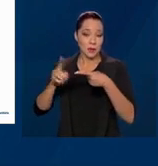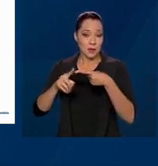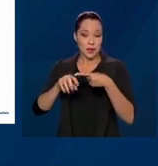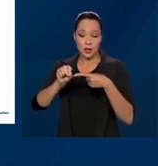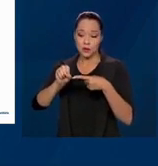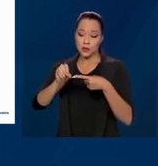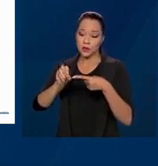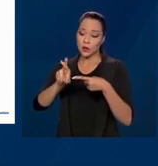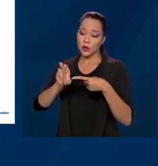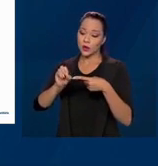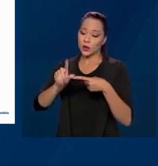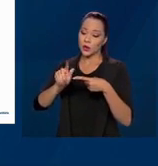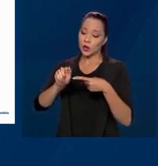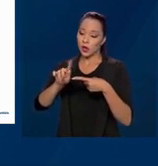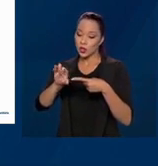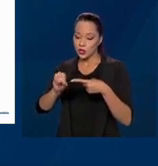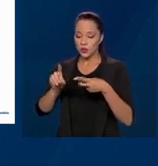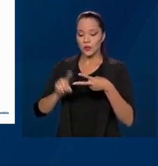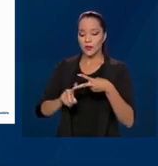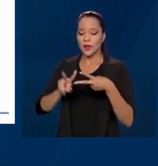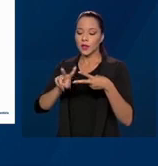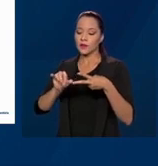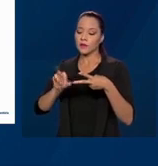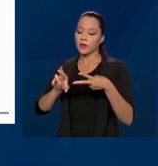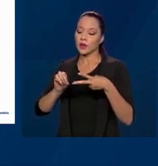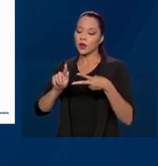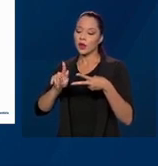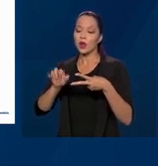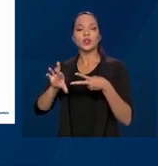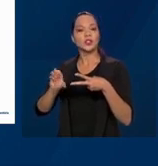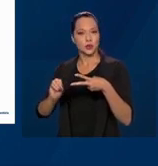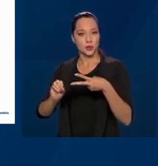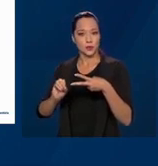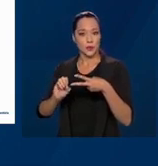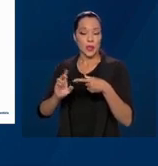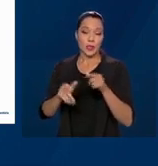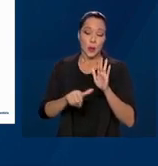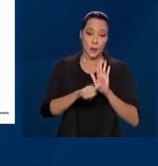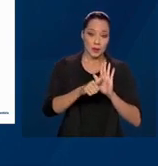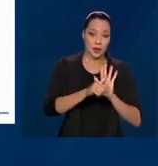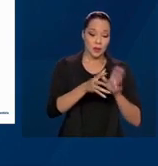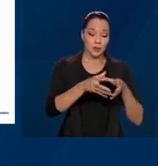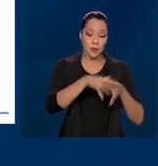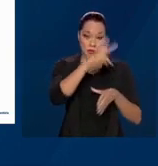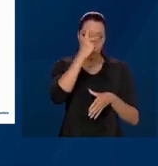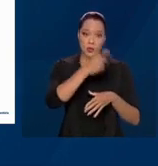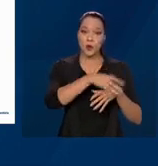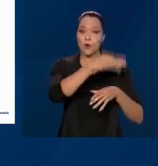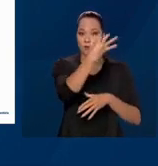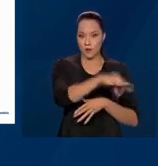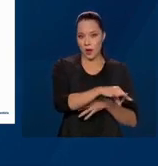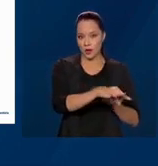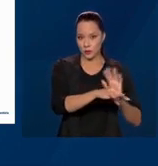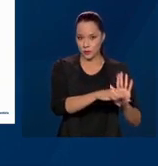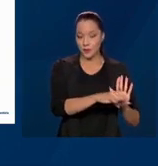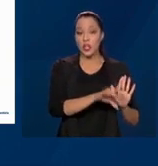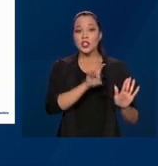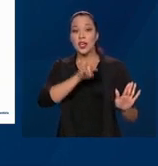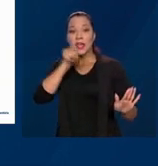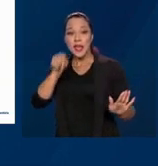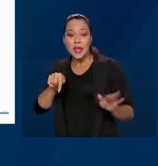para vocês que o objetivo primário é verificar quem é caso confirmado, mas aqui a confirmação